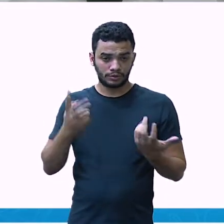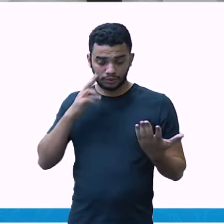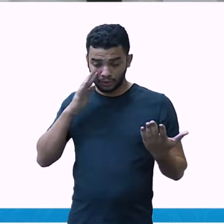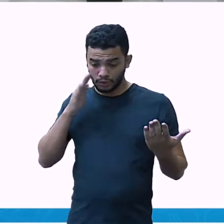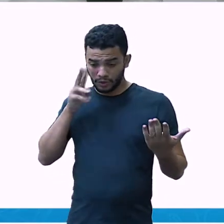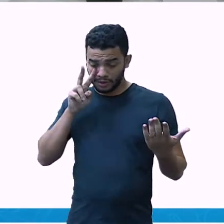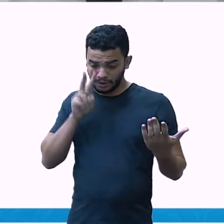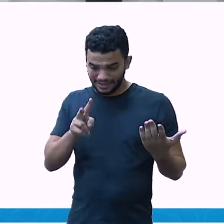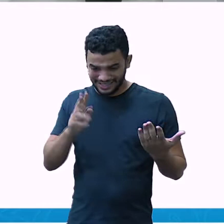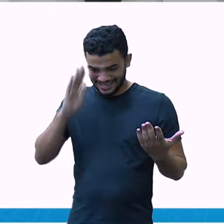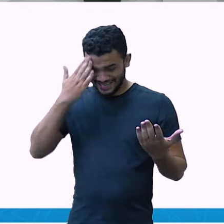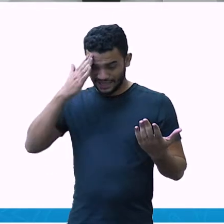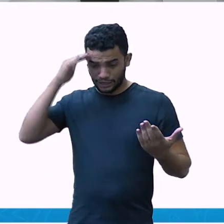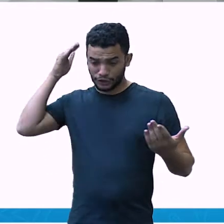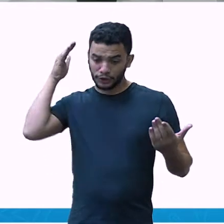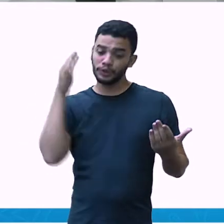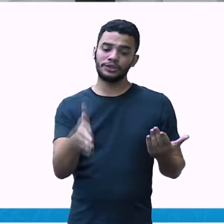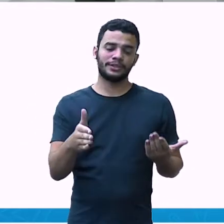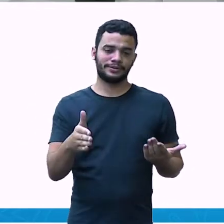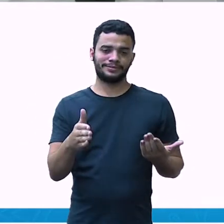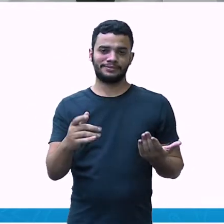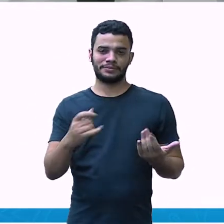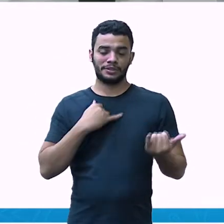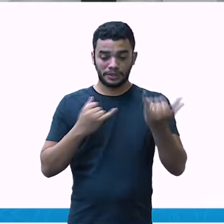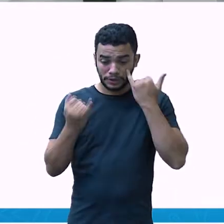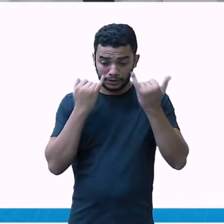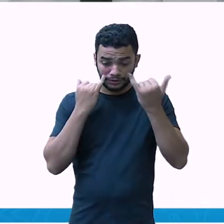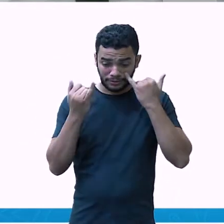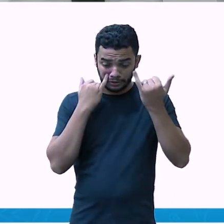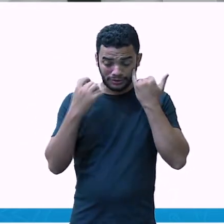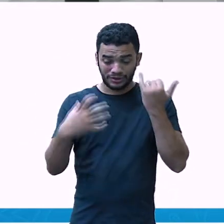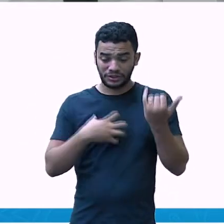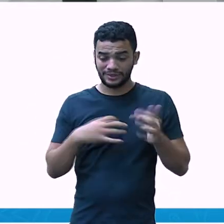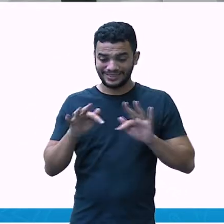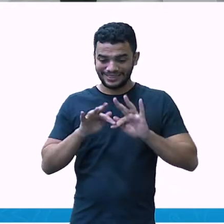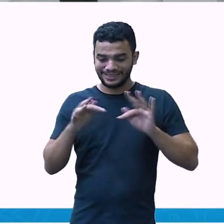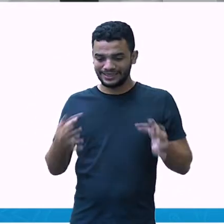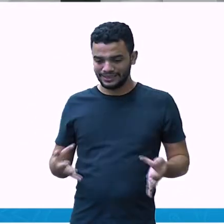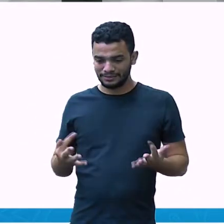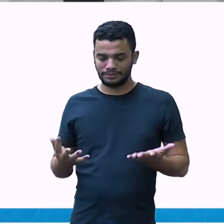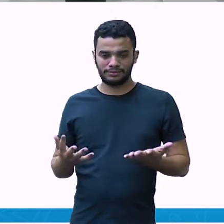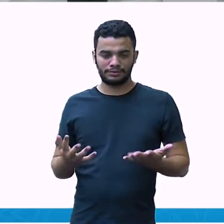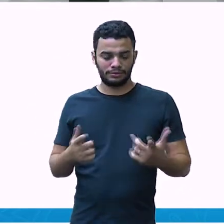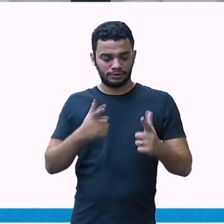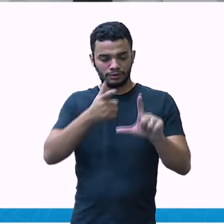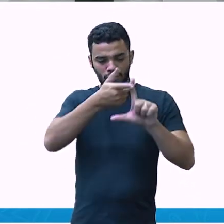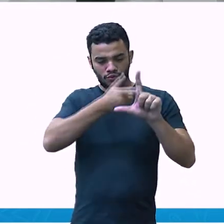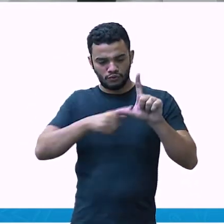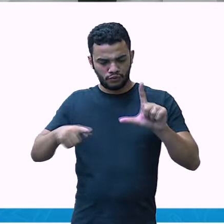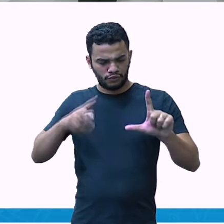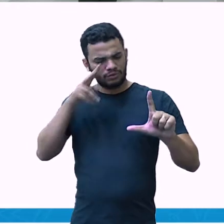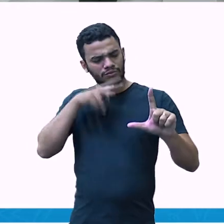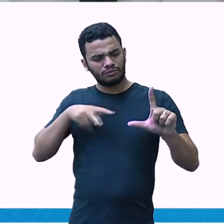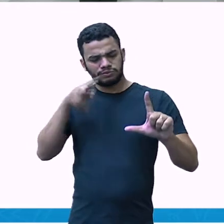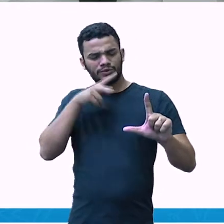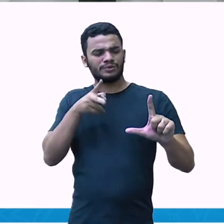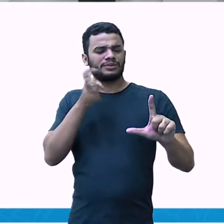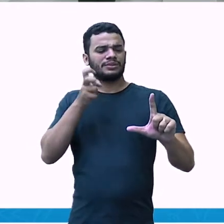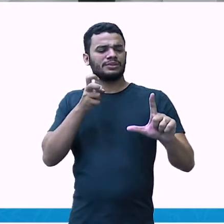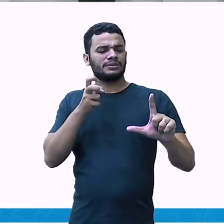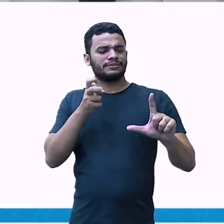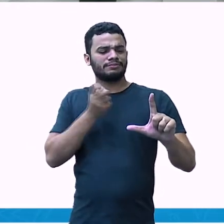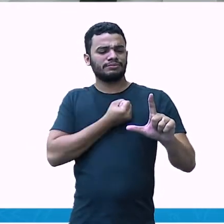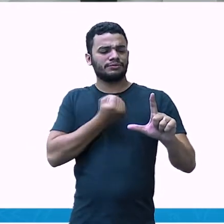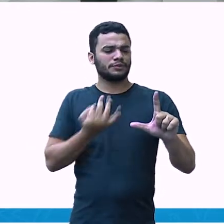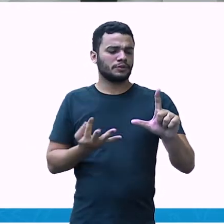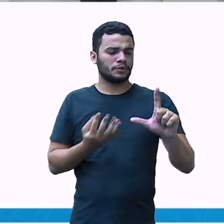analisar e verificar que todas as informações estão distribuídas no eixo das ordenadas, que é o